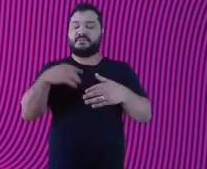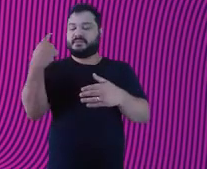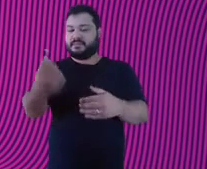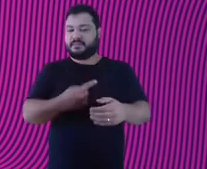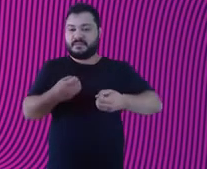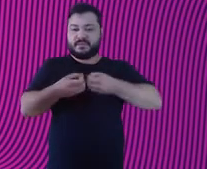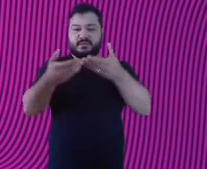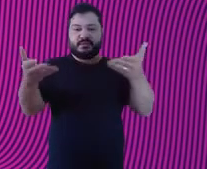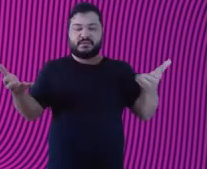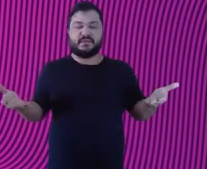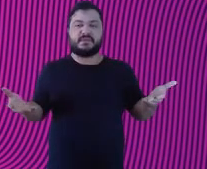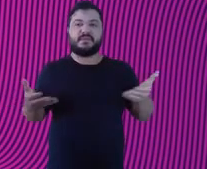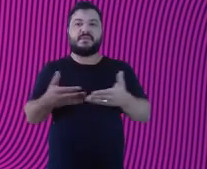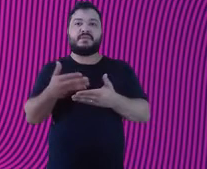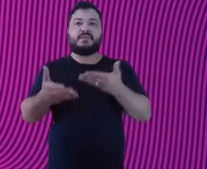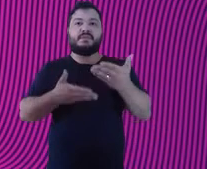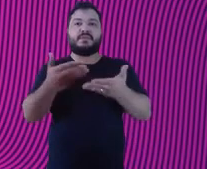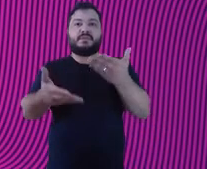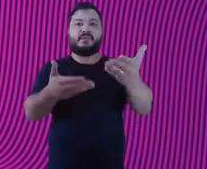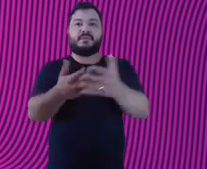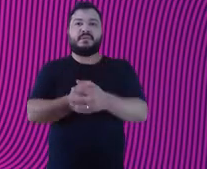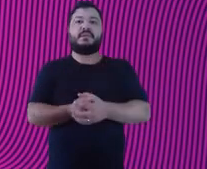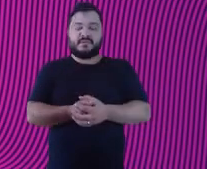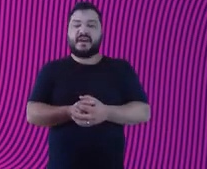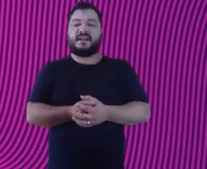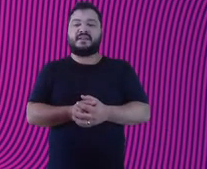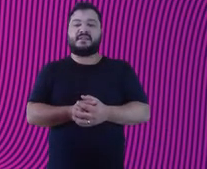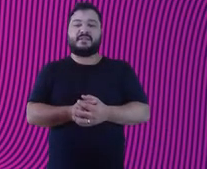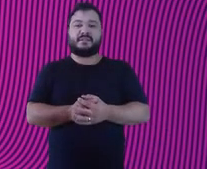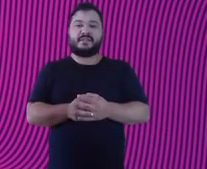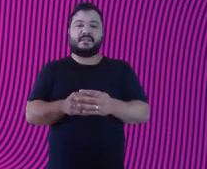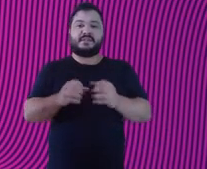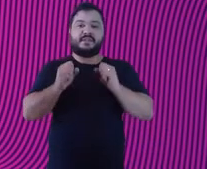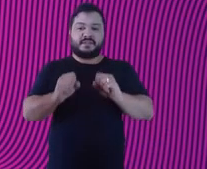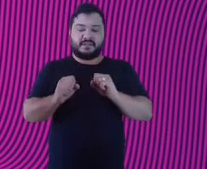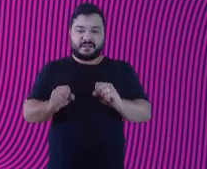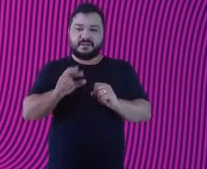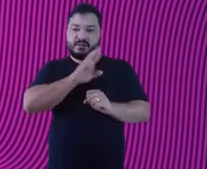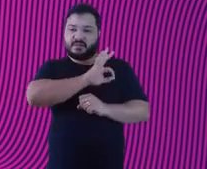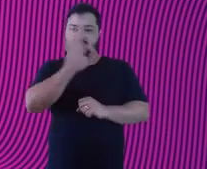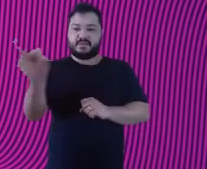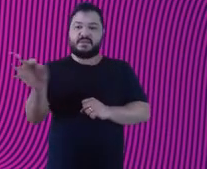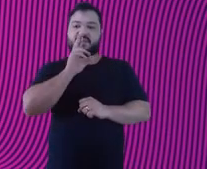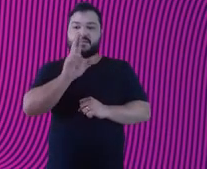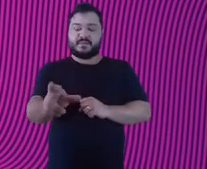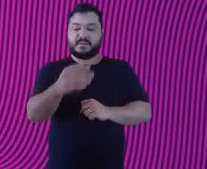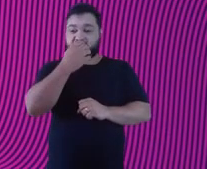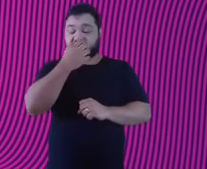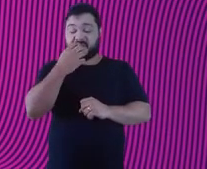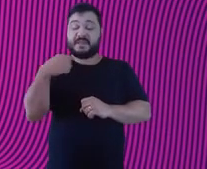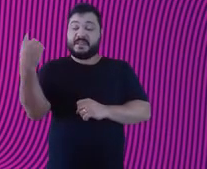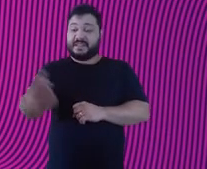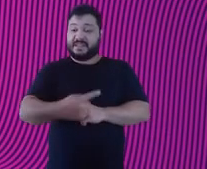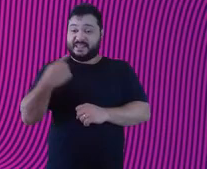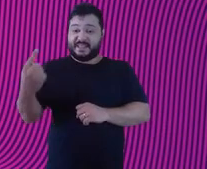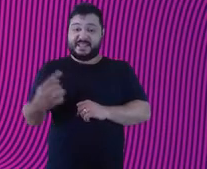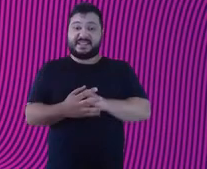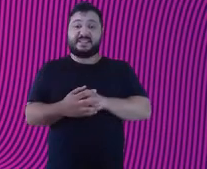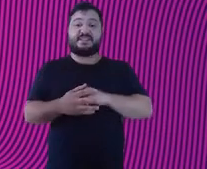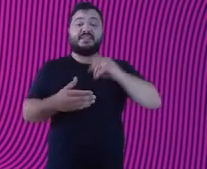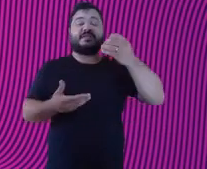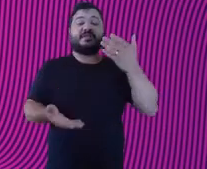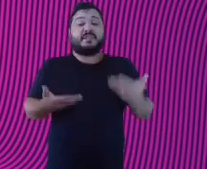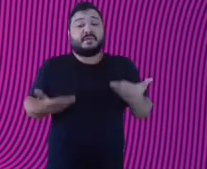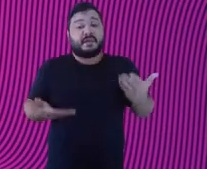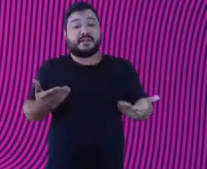um tratamento que pode também agregar ótimo resultado, a gente fica naquela balança